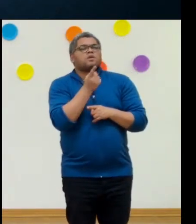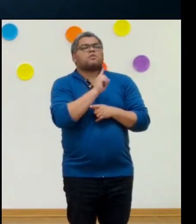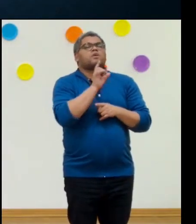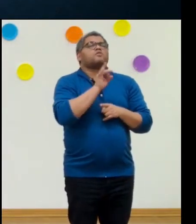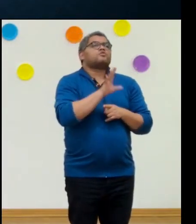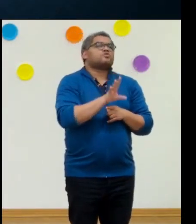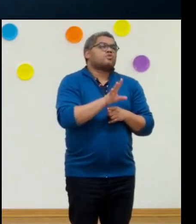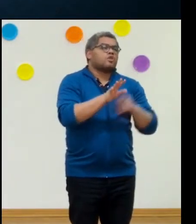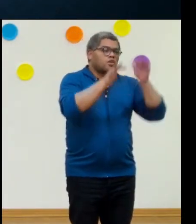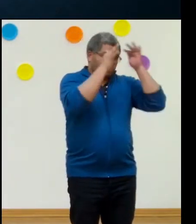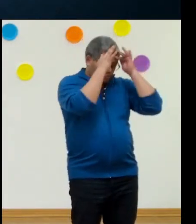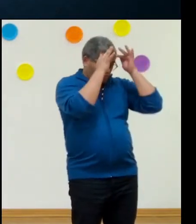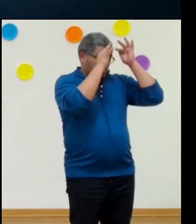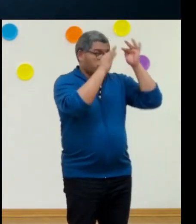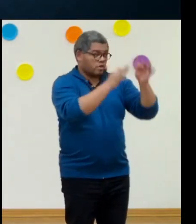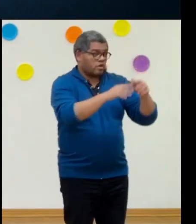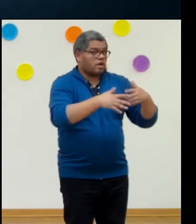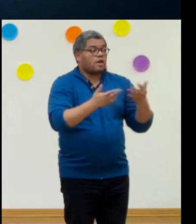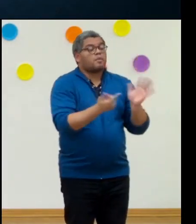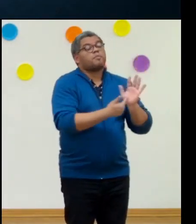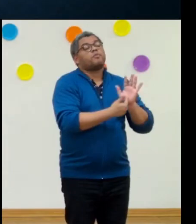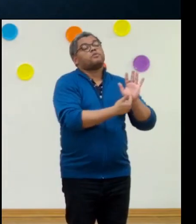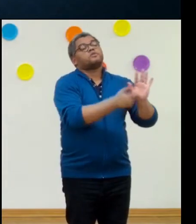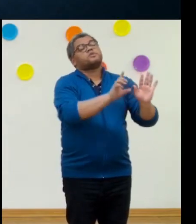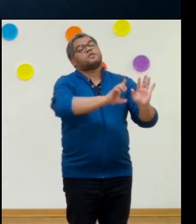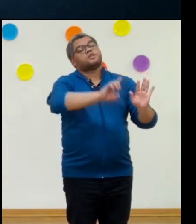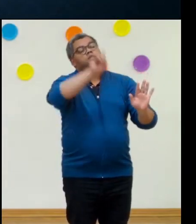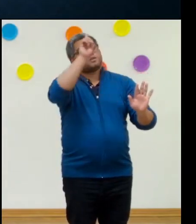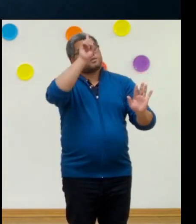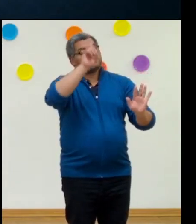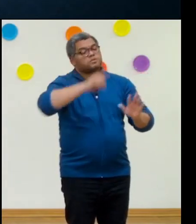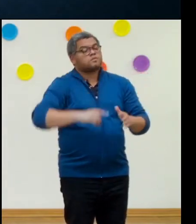cônjuge. É refletir Deus.